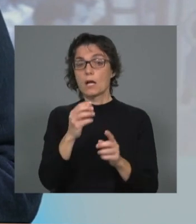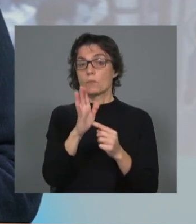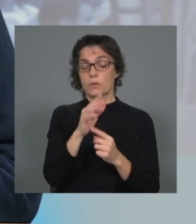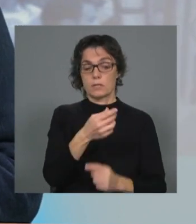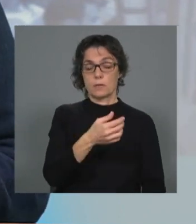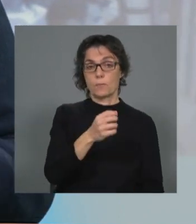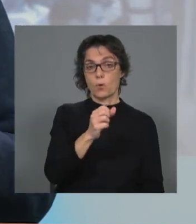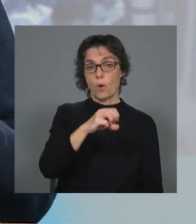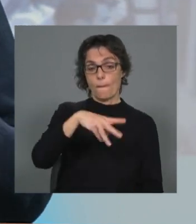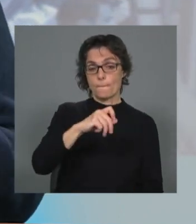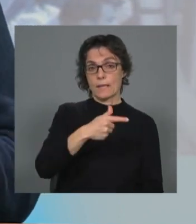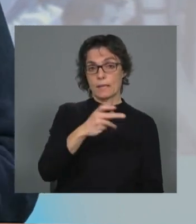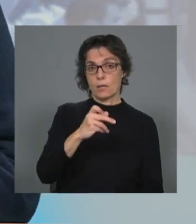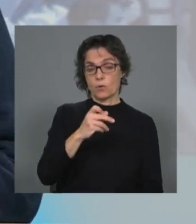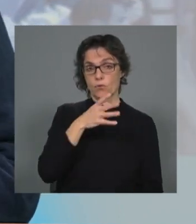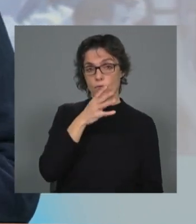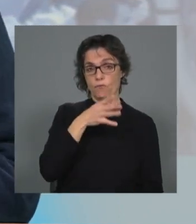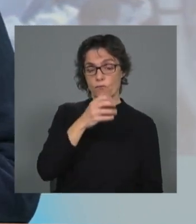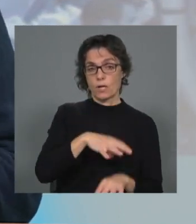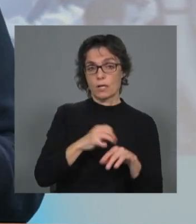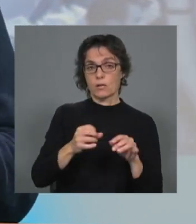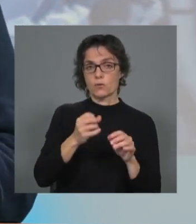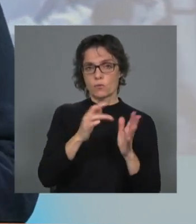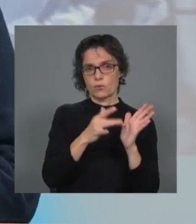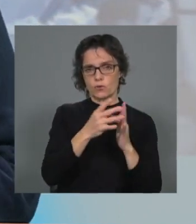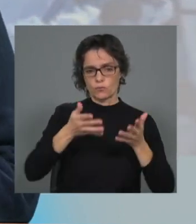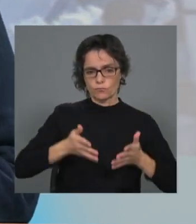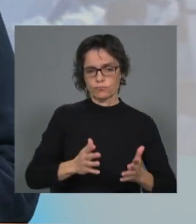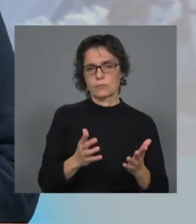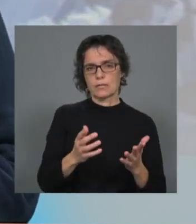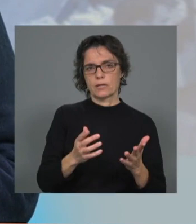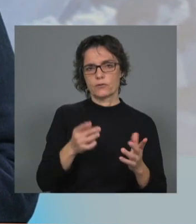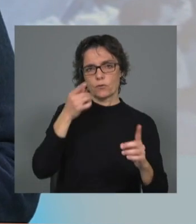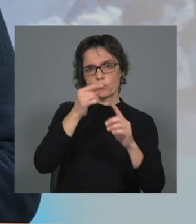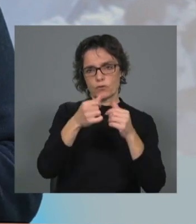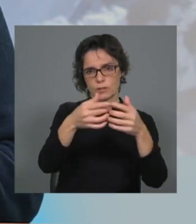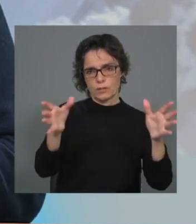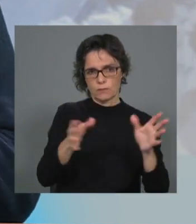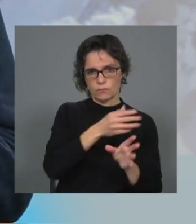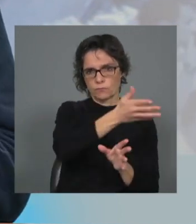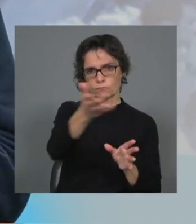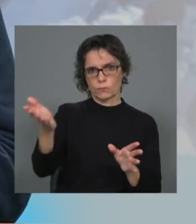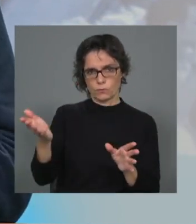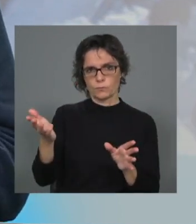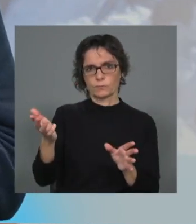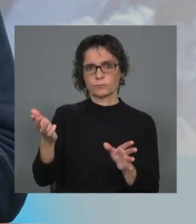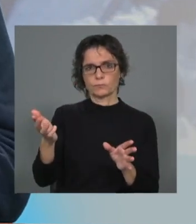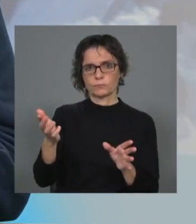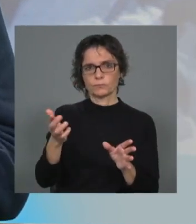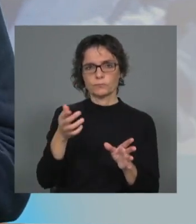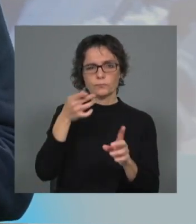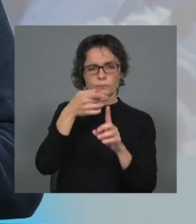de Jesus para a humanidade na sua totalidade e não só para o povo eleito, mas de forma particular para os pobres